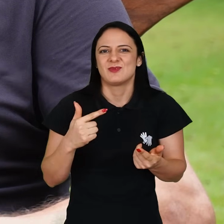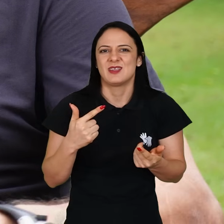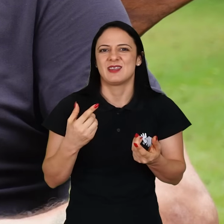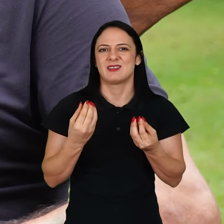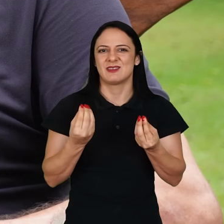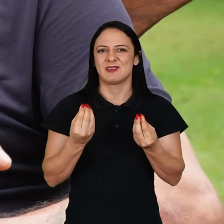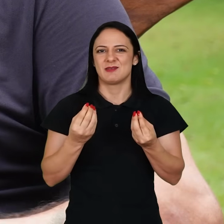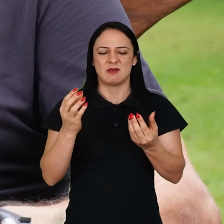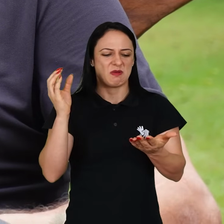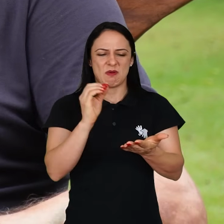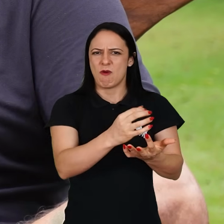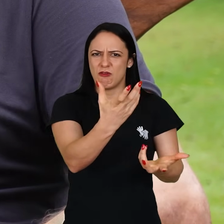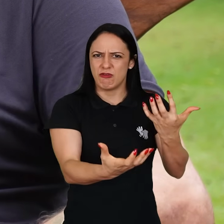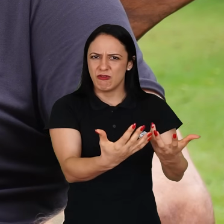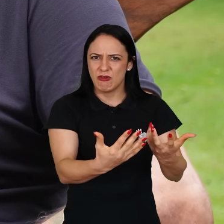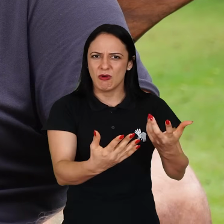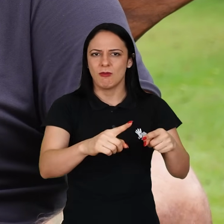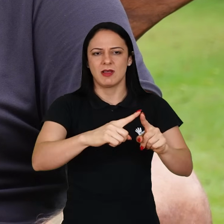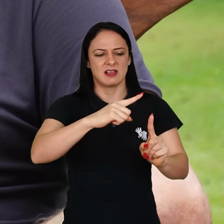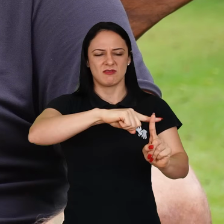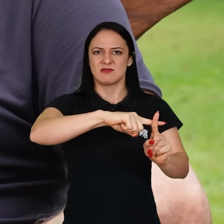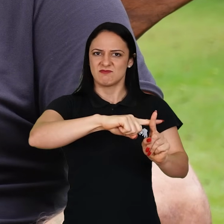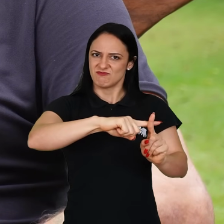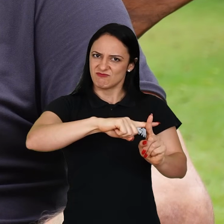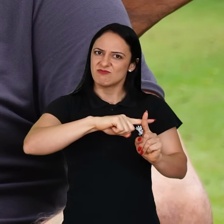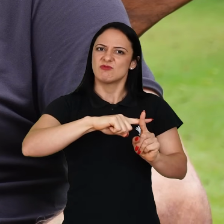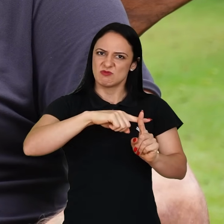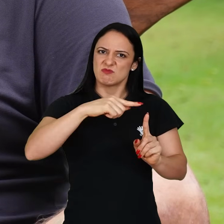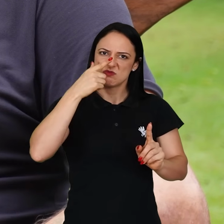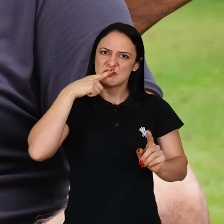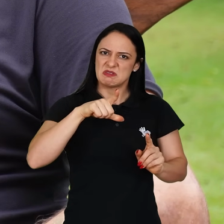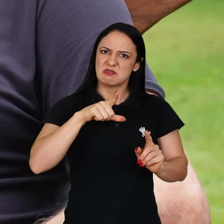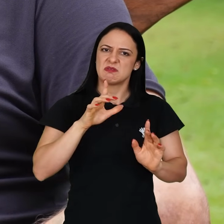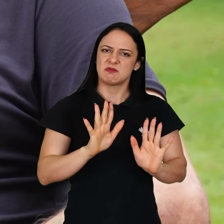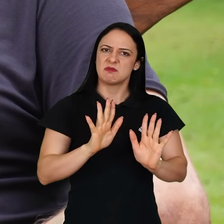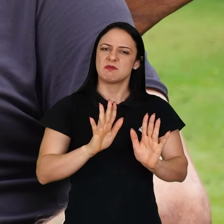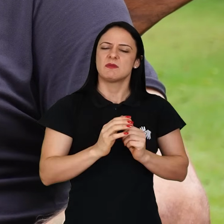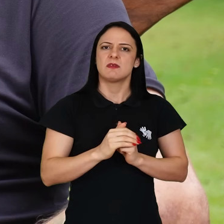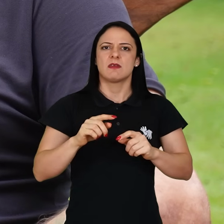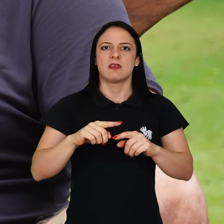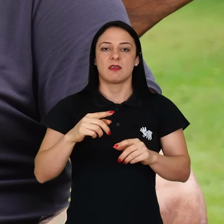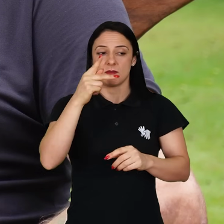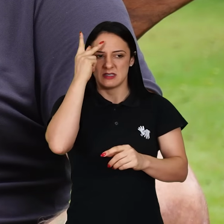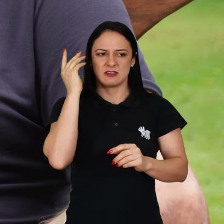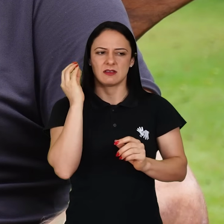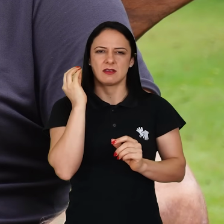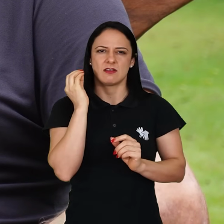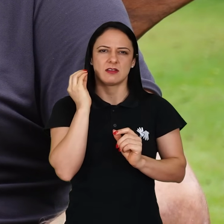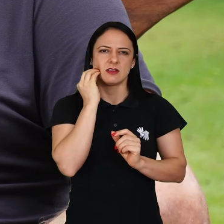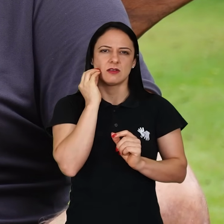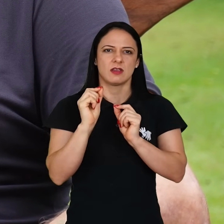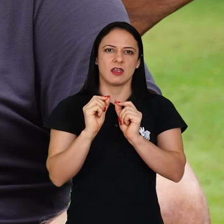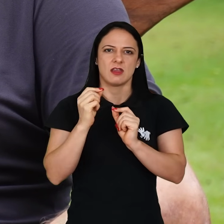não teve como. Botamos todo o fogo possível e ela não queimou. O fazendeiro retrucou e disse: então, nós vamos lá agora, vamos